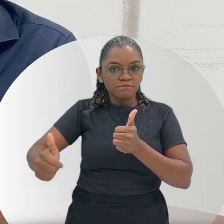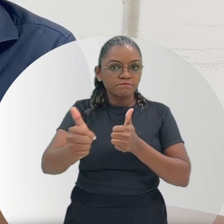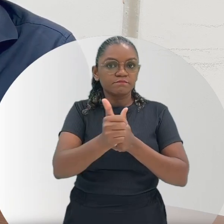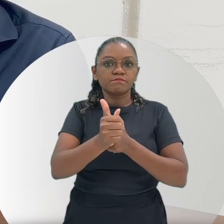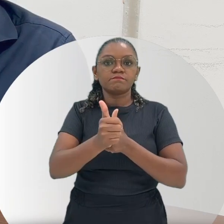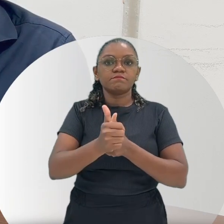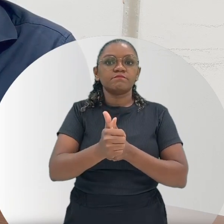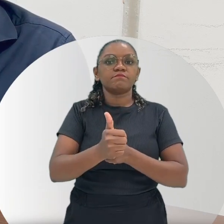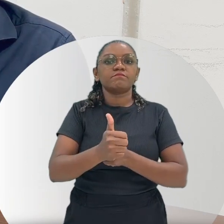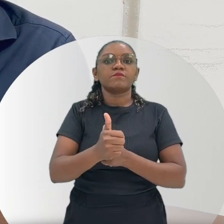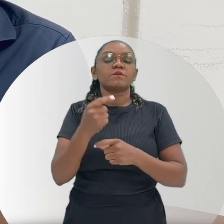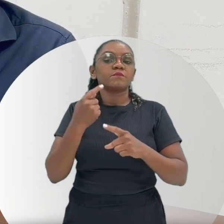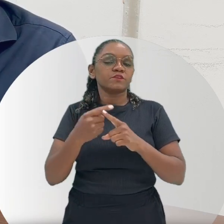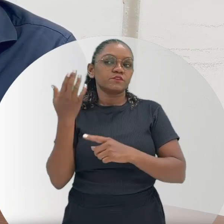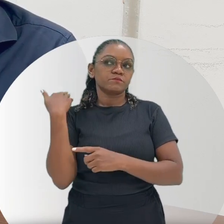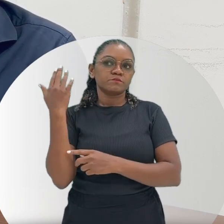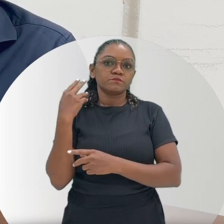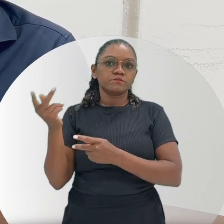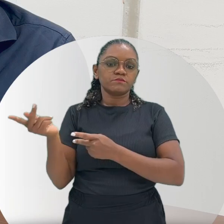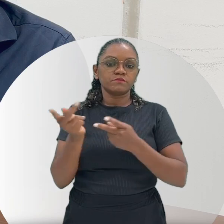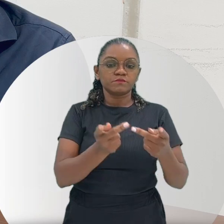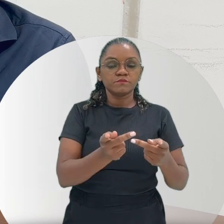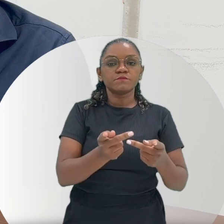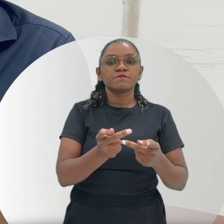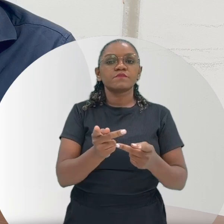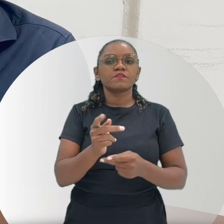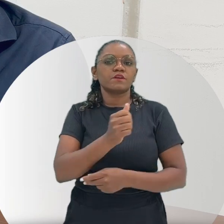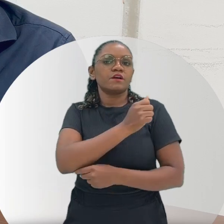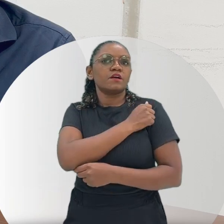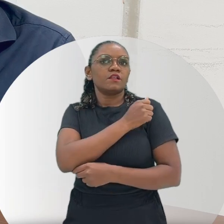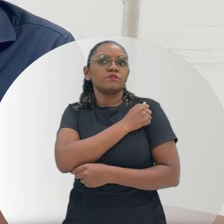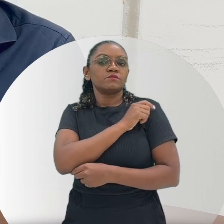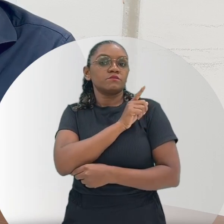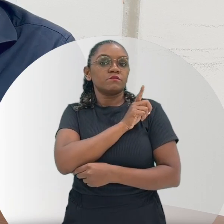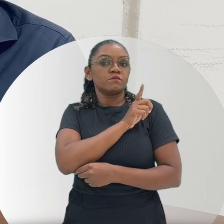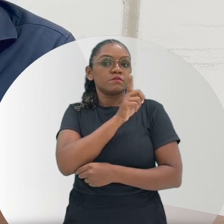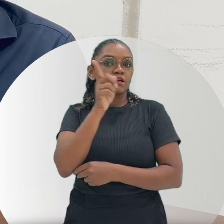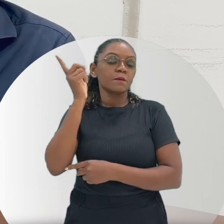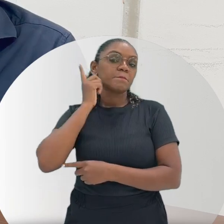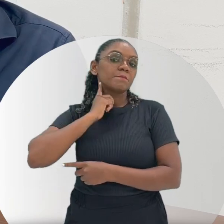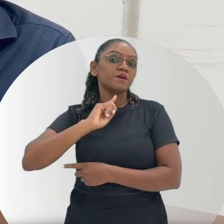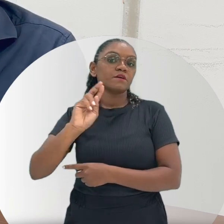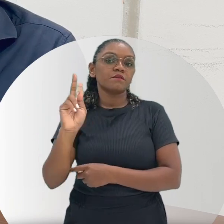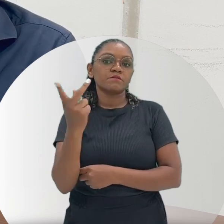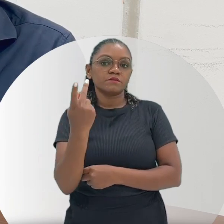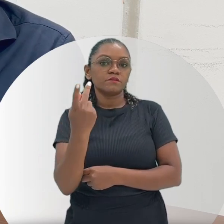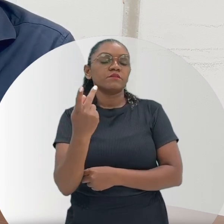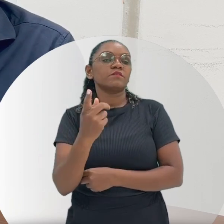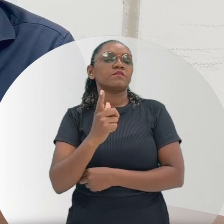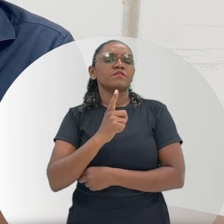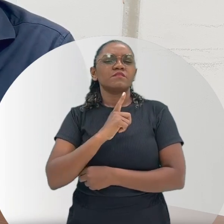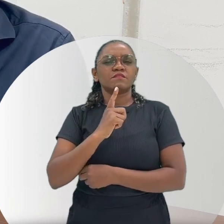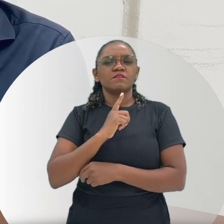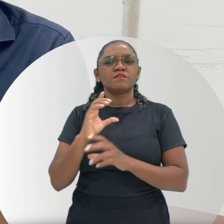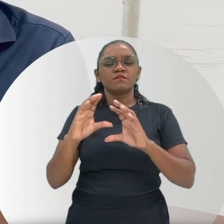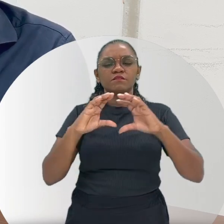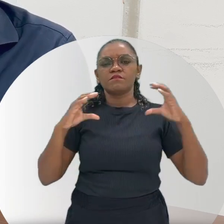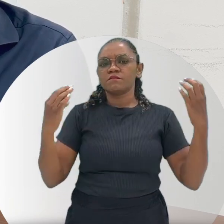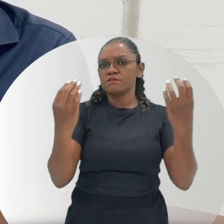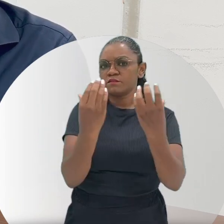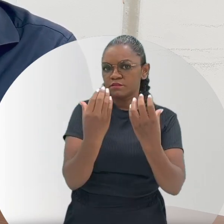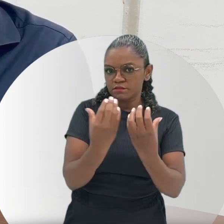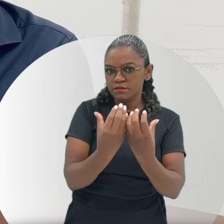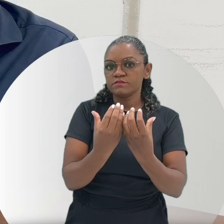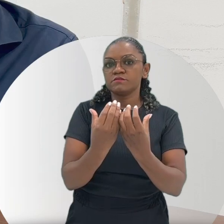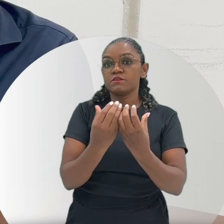né? Nós tivemos uma visita de alguns alunos nossos em Belo Horizonte, numa reunião que teve num congresso da UBS que teve, e eles